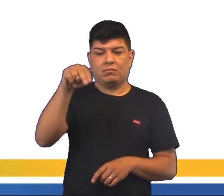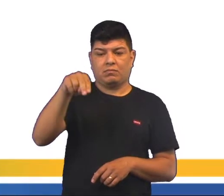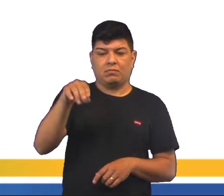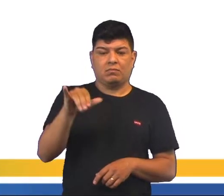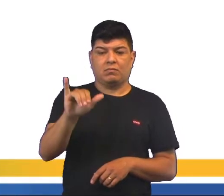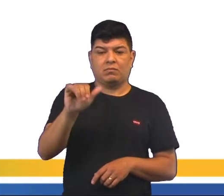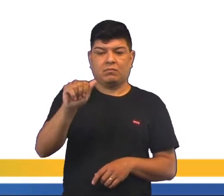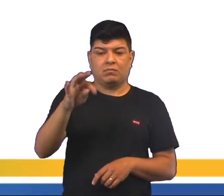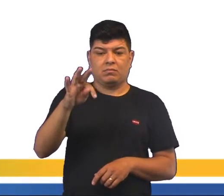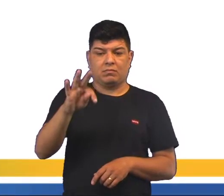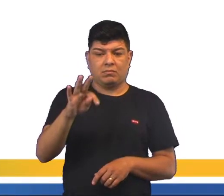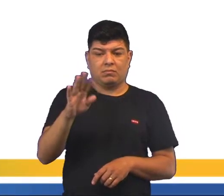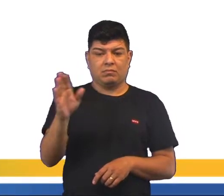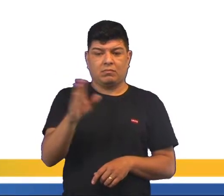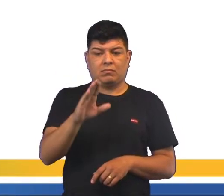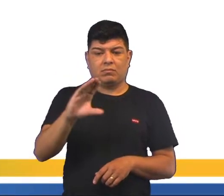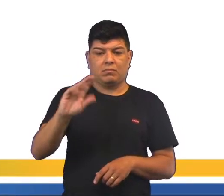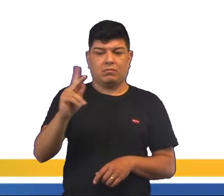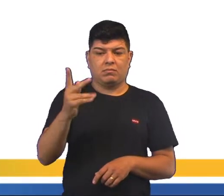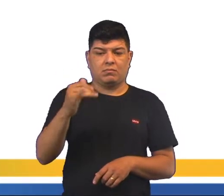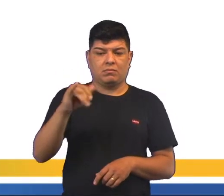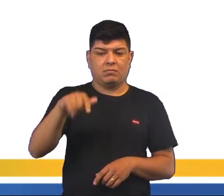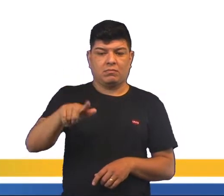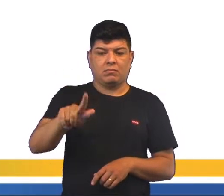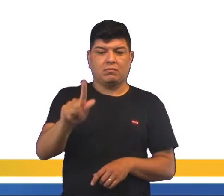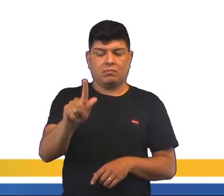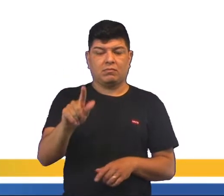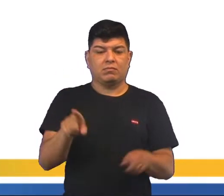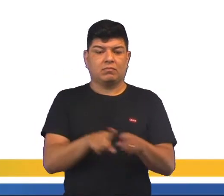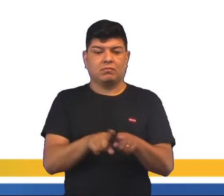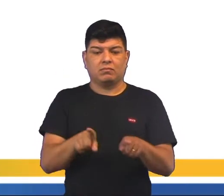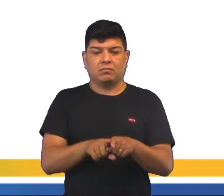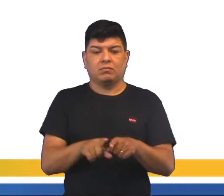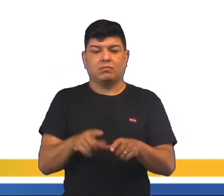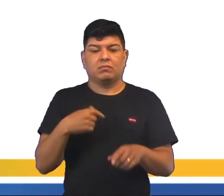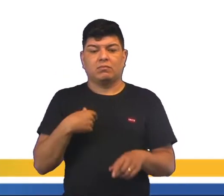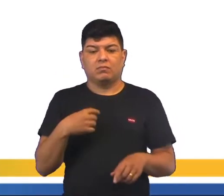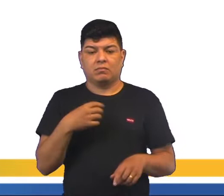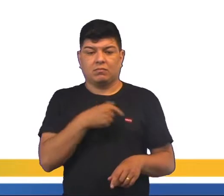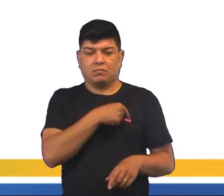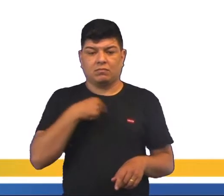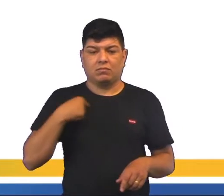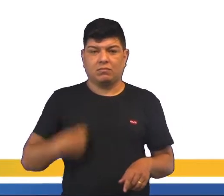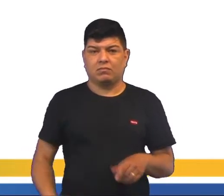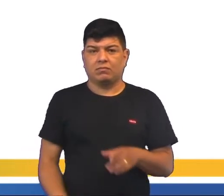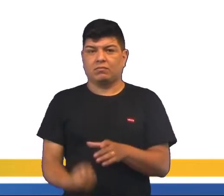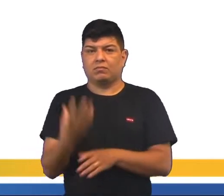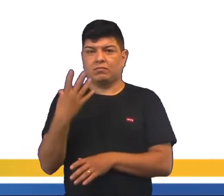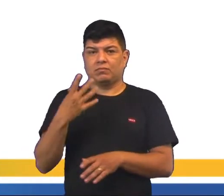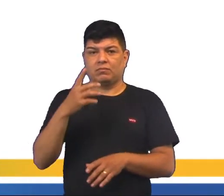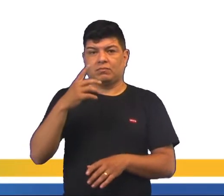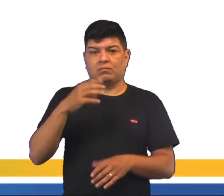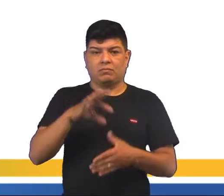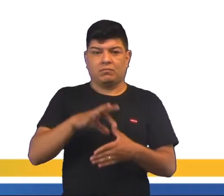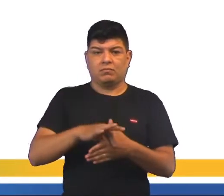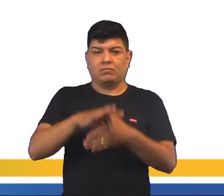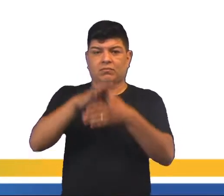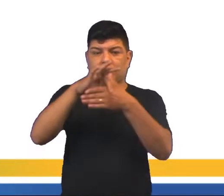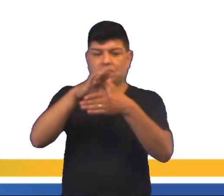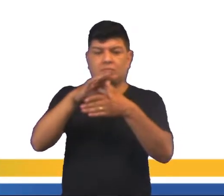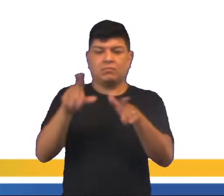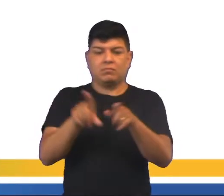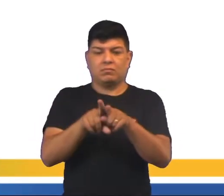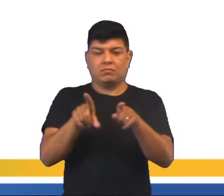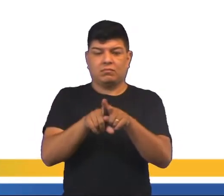Chiang Kai-shek. O Partido Comunista Chinês, né, criado em 1921 com a liderança de Mao